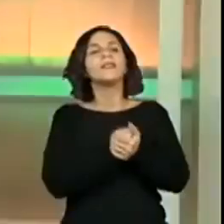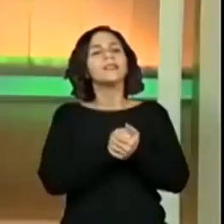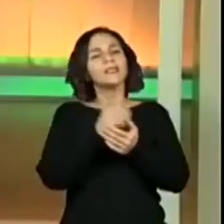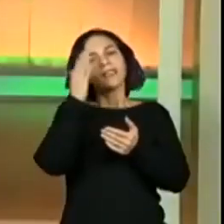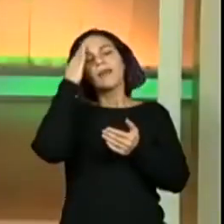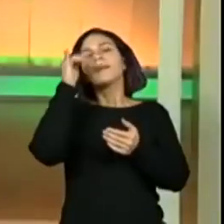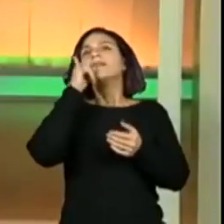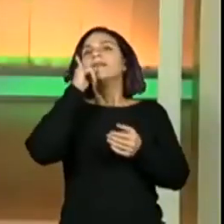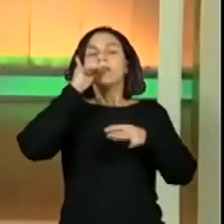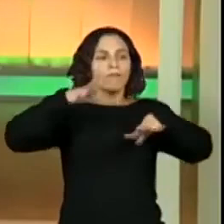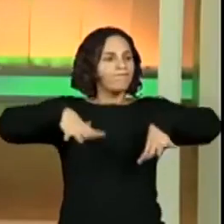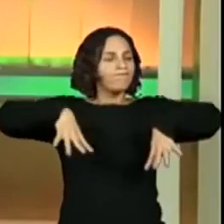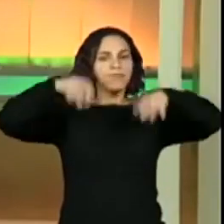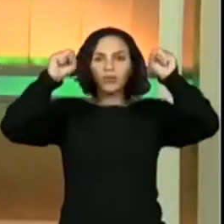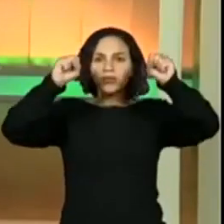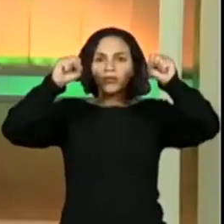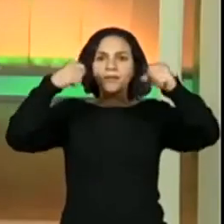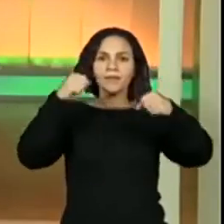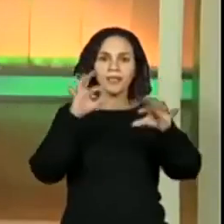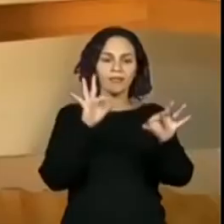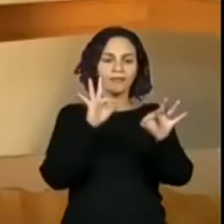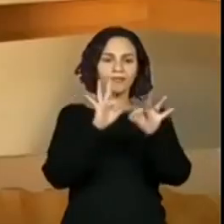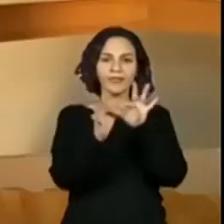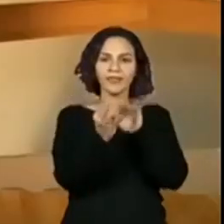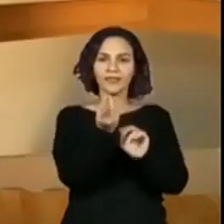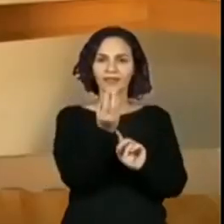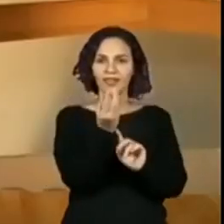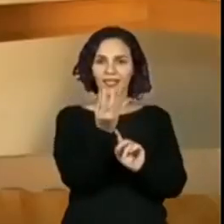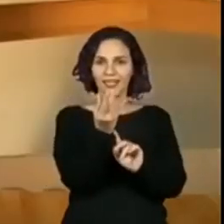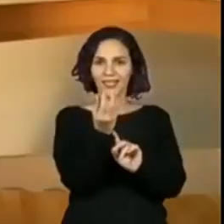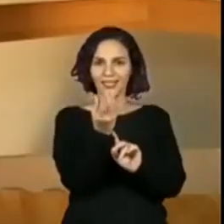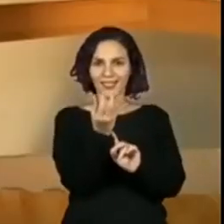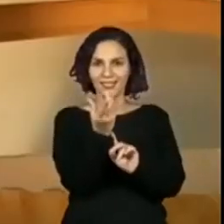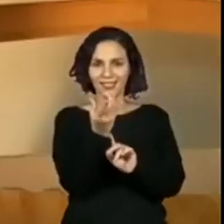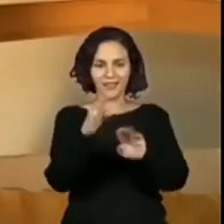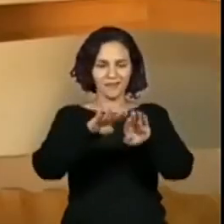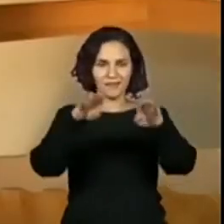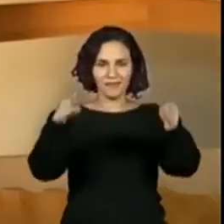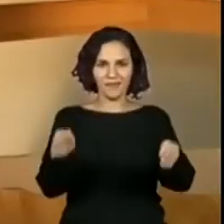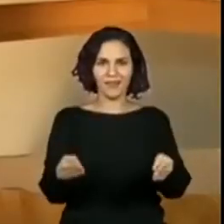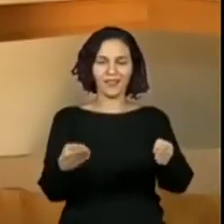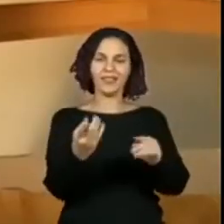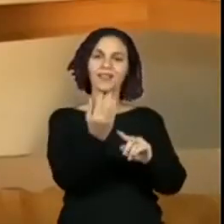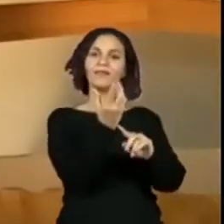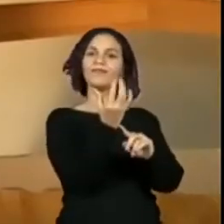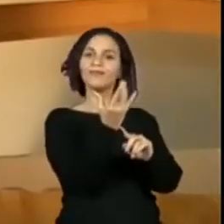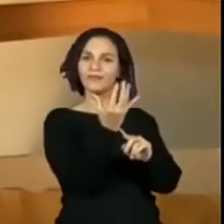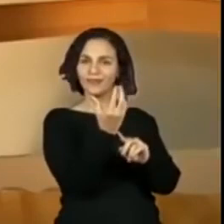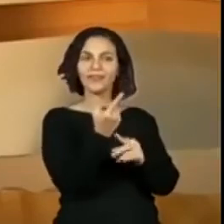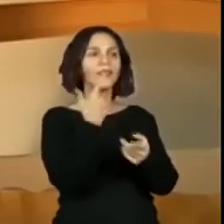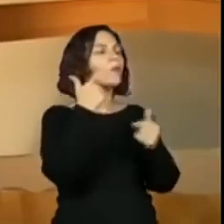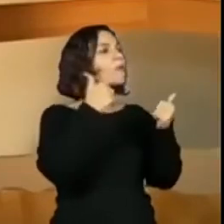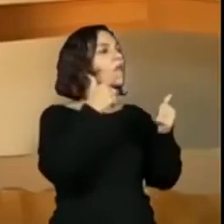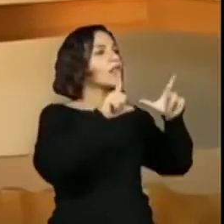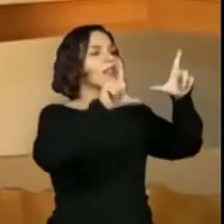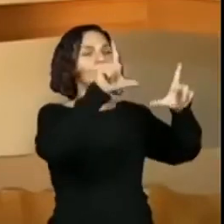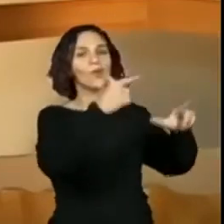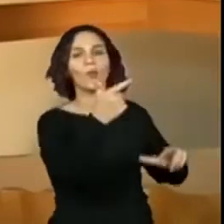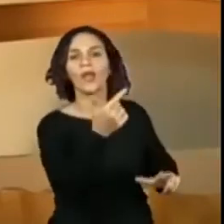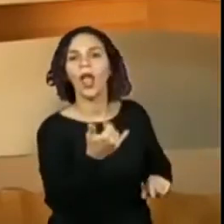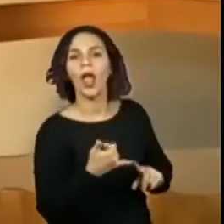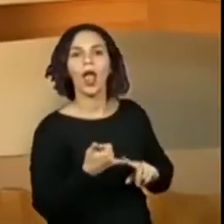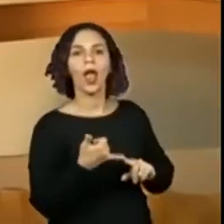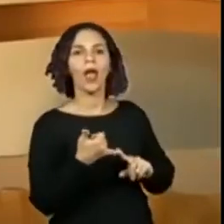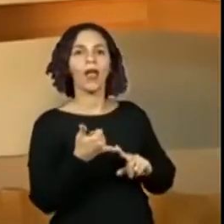energia? E aí a gente acende uma vela na mesa ou na sala e começa, sem os aparelhos